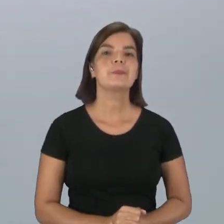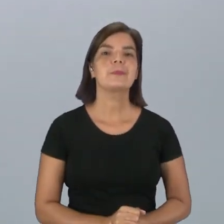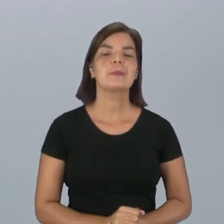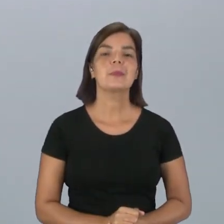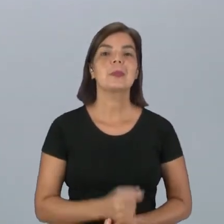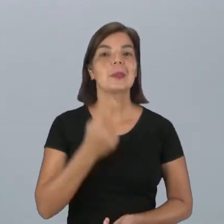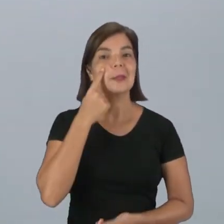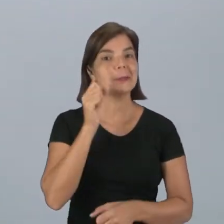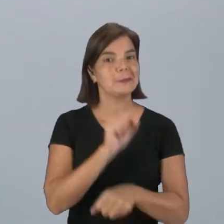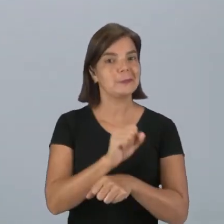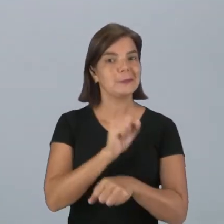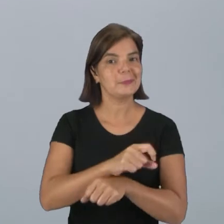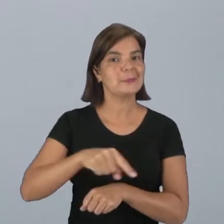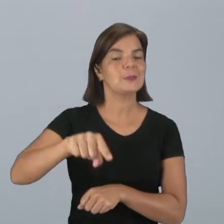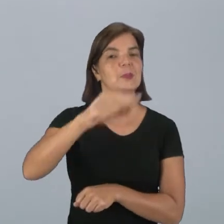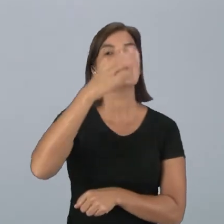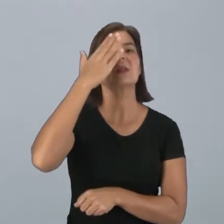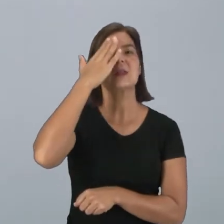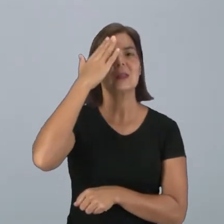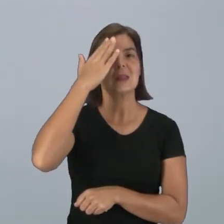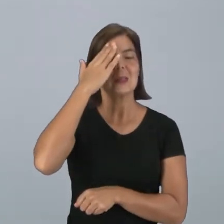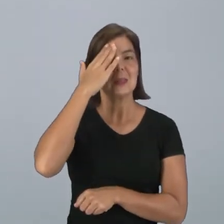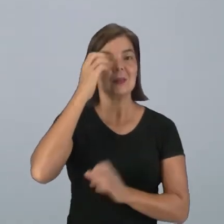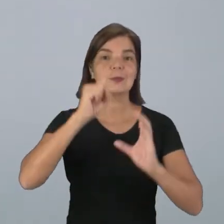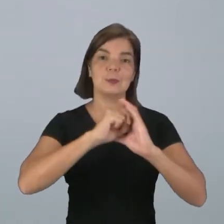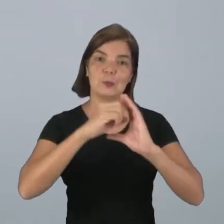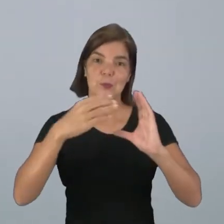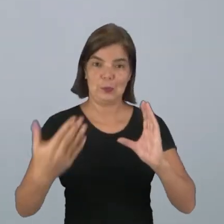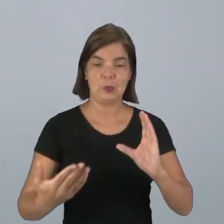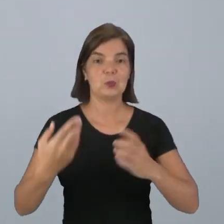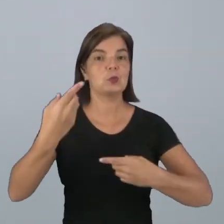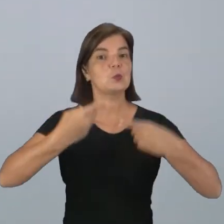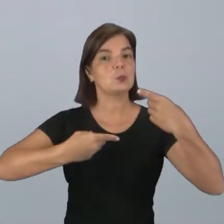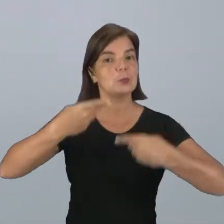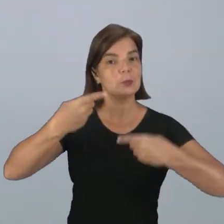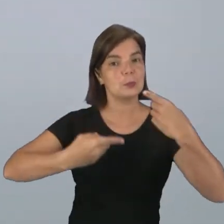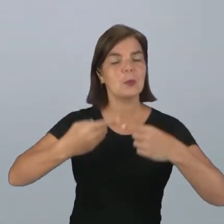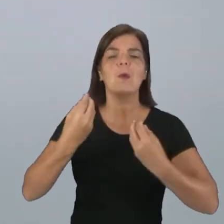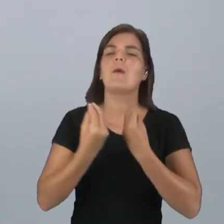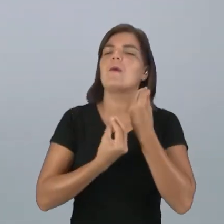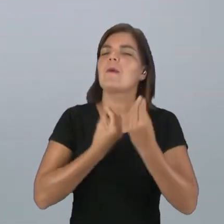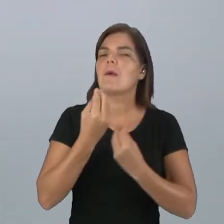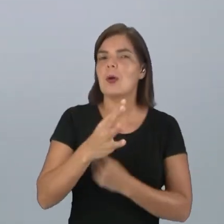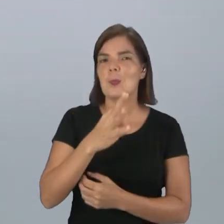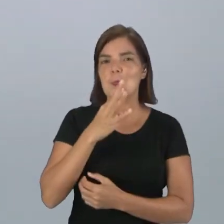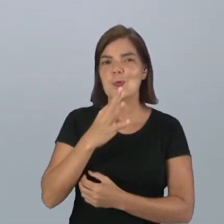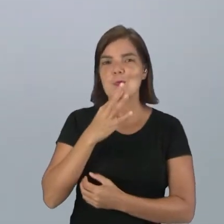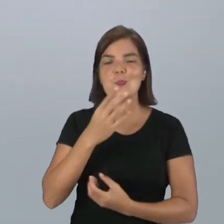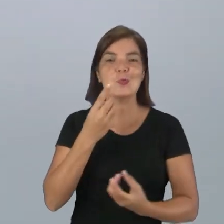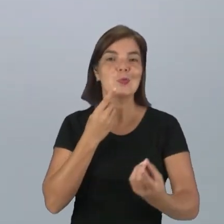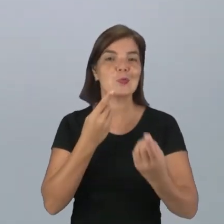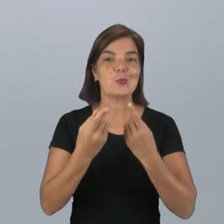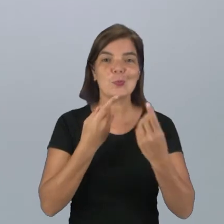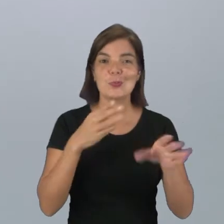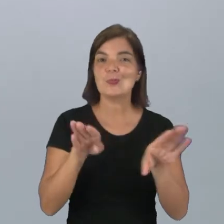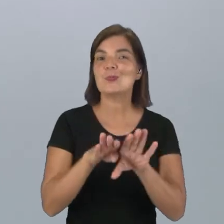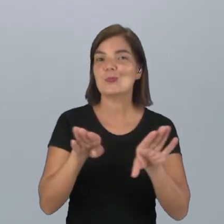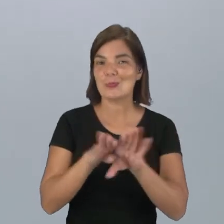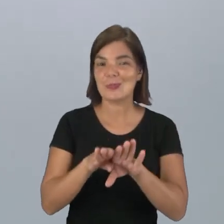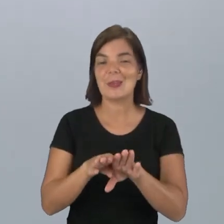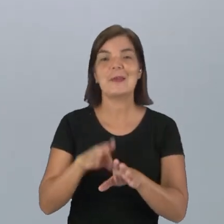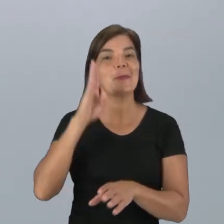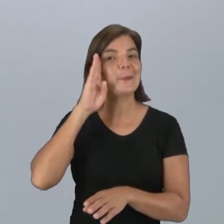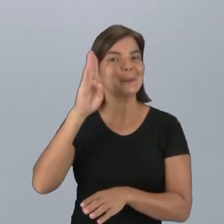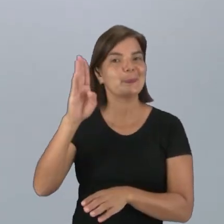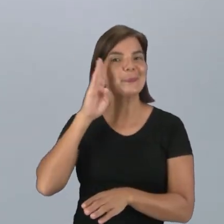Espero que vocês tenham entendido sobre as características do debate, como reconhecer um debate e o principal objetivo